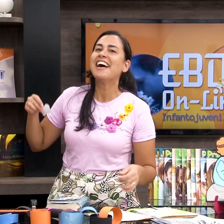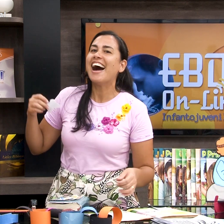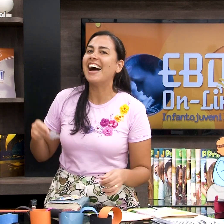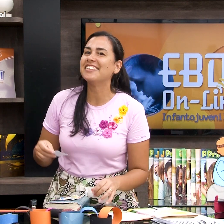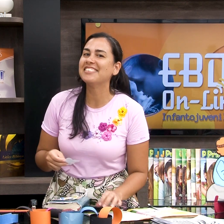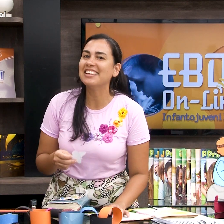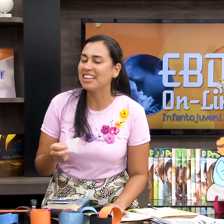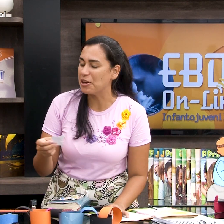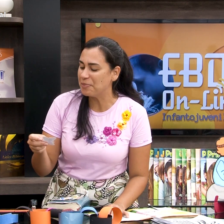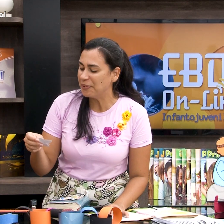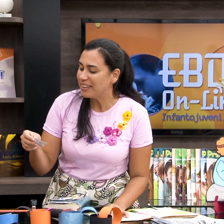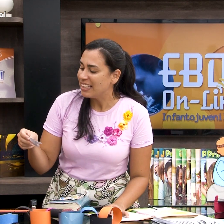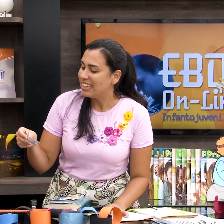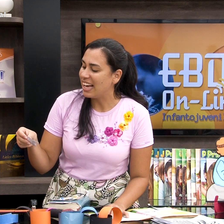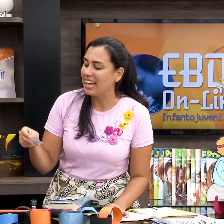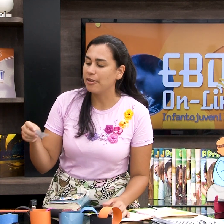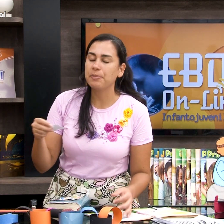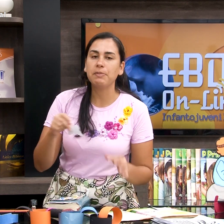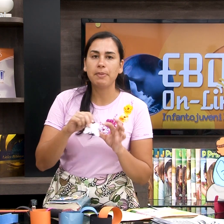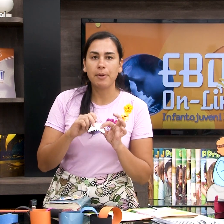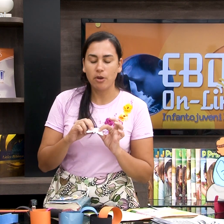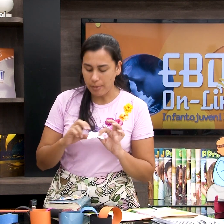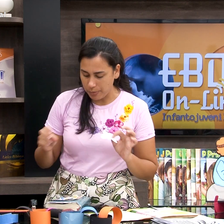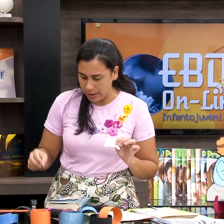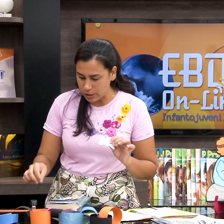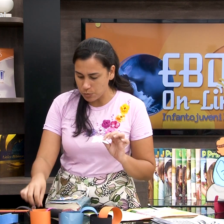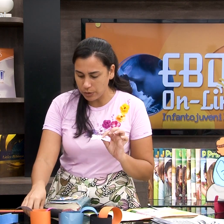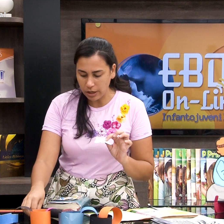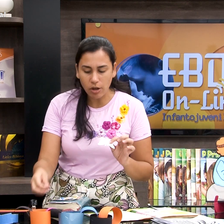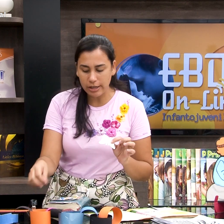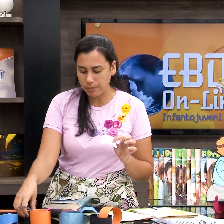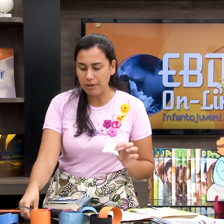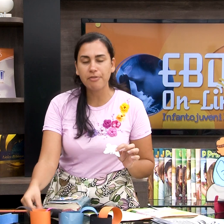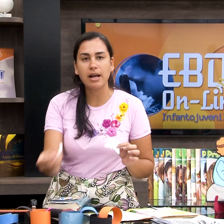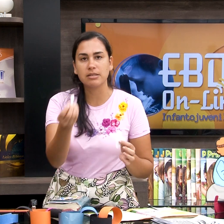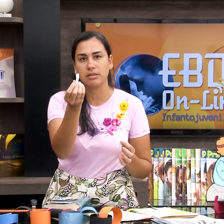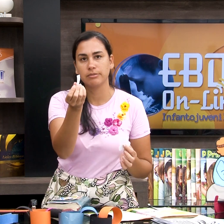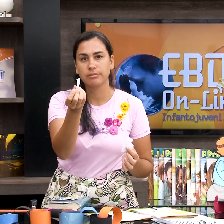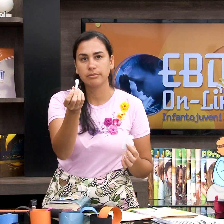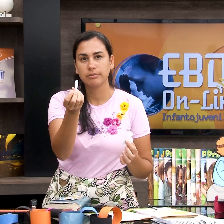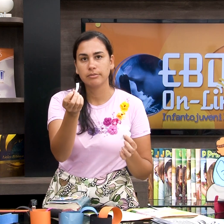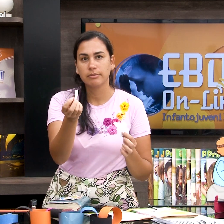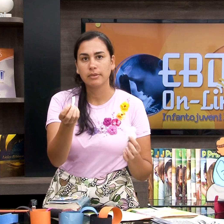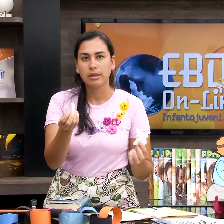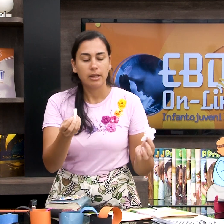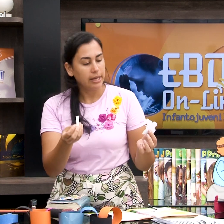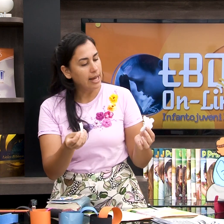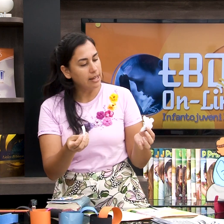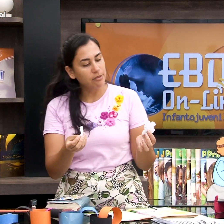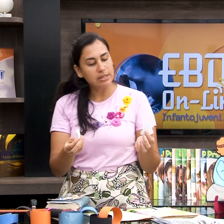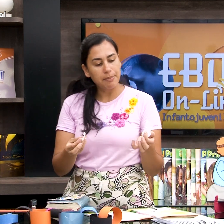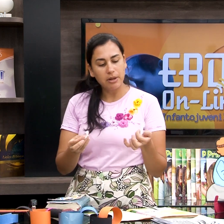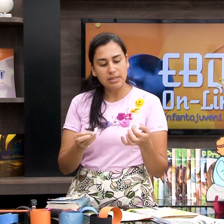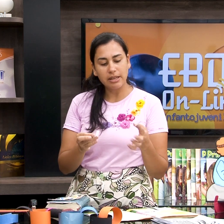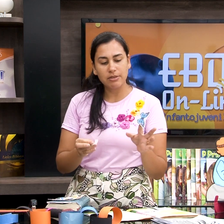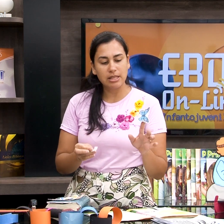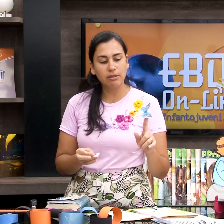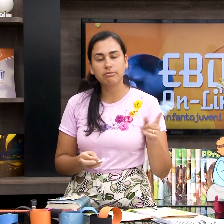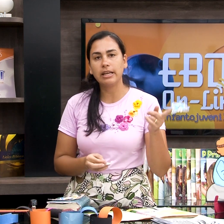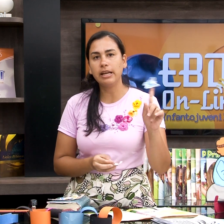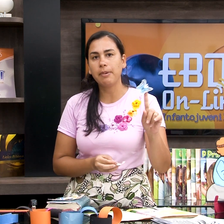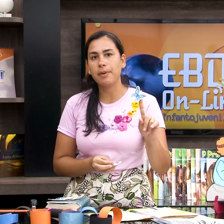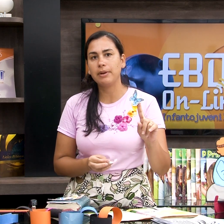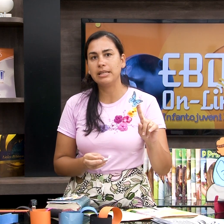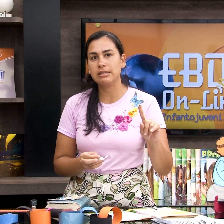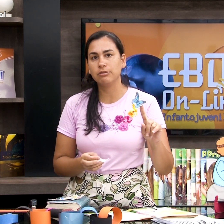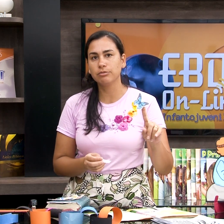correria. Aí não dá tempo. E aí eu imprimi em papel normal mesmo e colei dupla face. E aí você pode ser que você